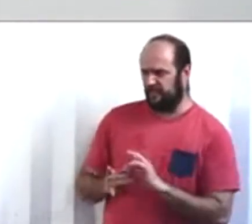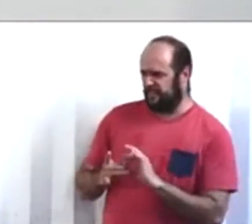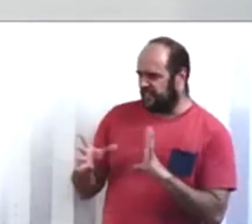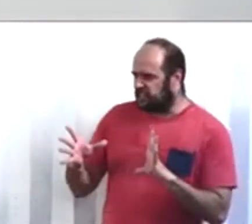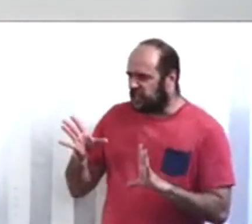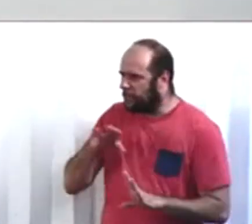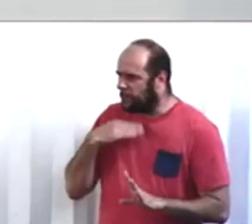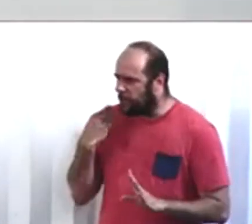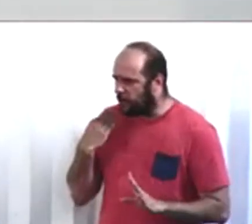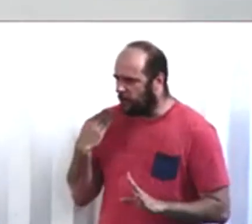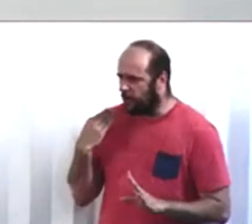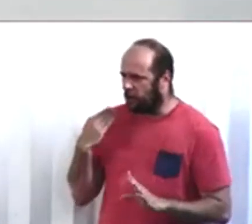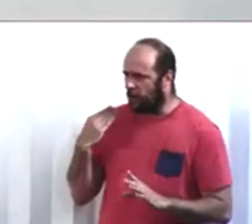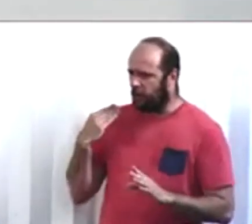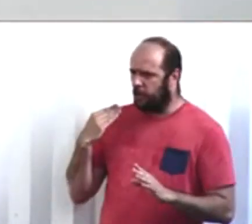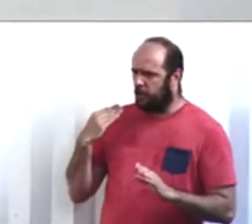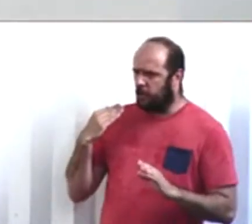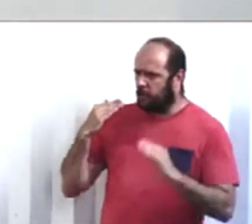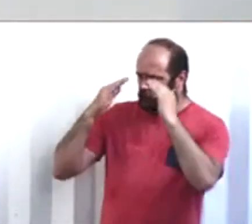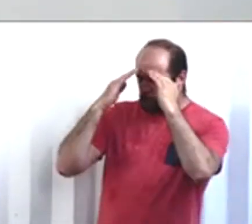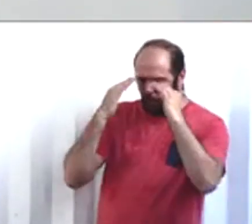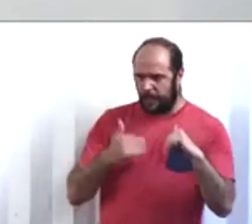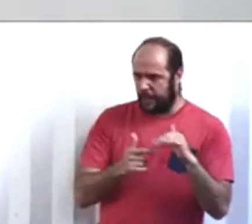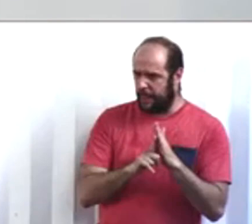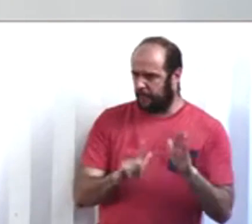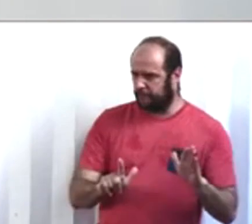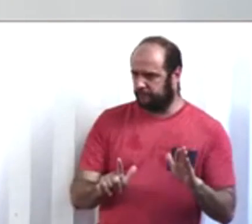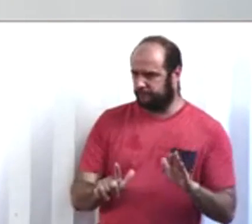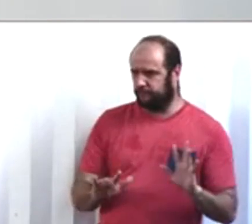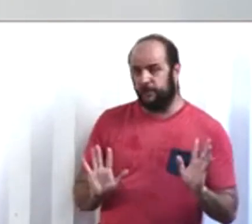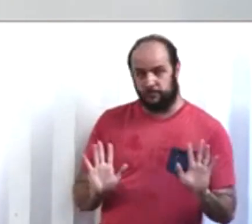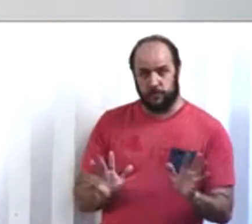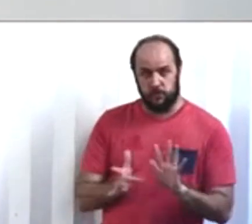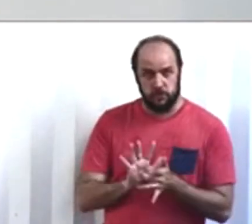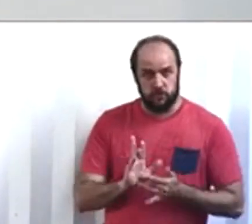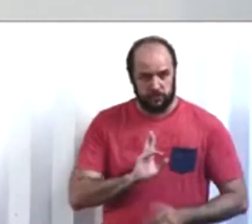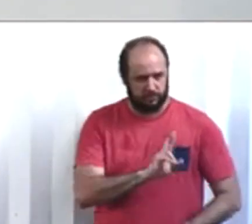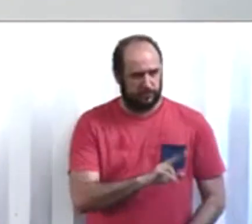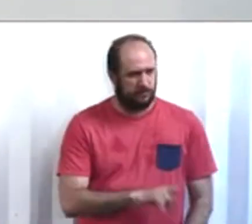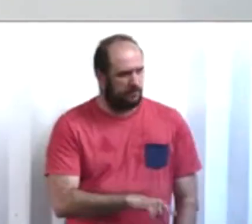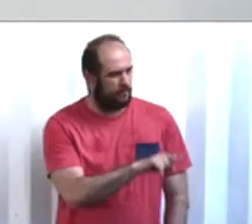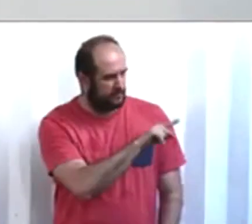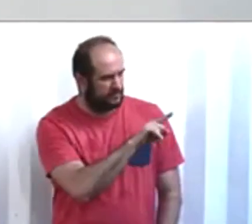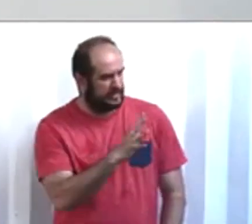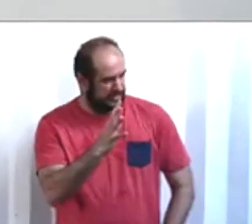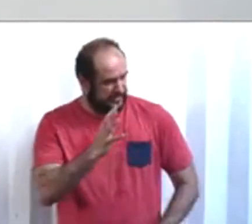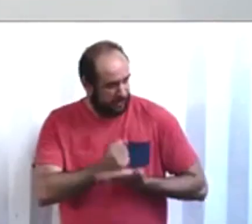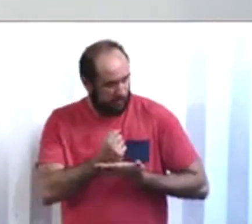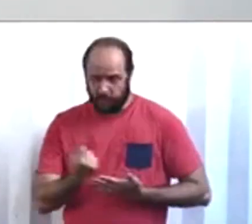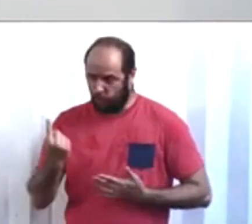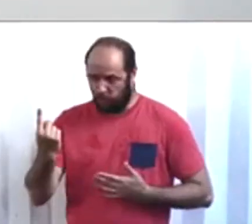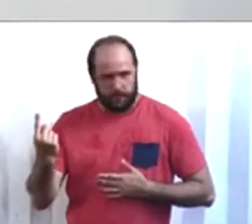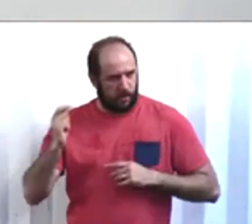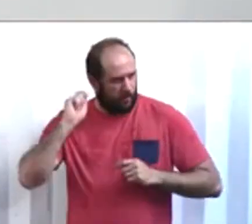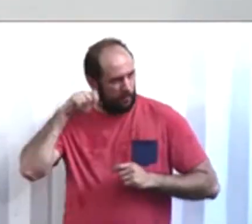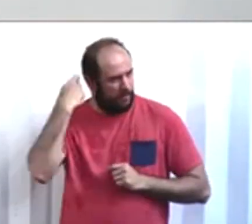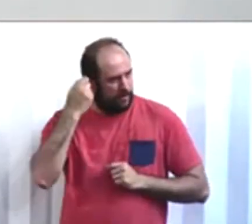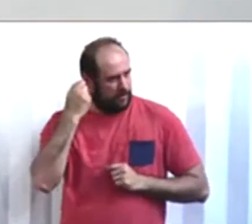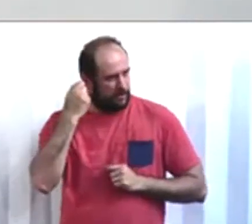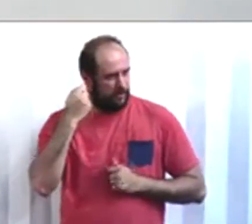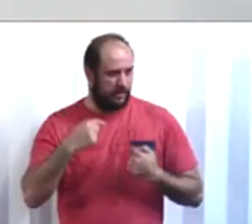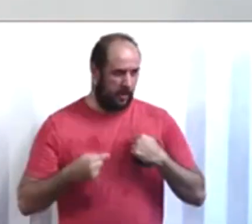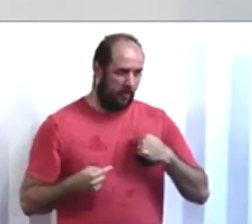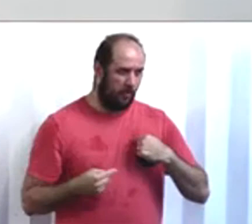morrer? Desobedece a lei? Jesus diz: se vocês salvam uma ovelha, eu não vou salvar